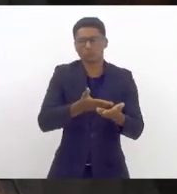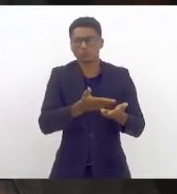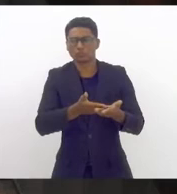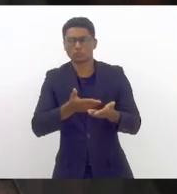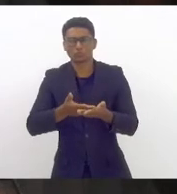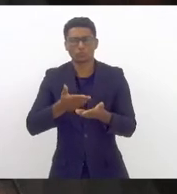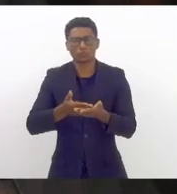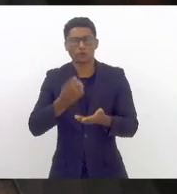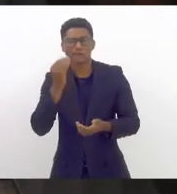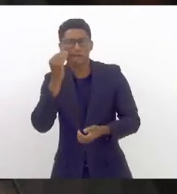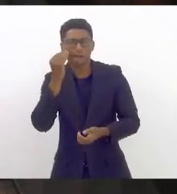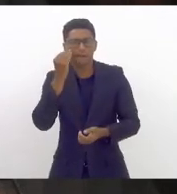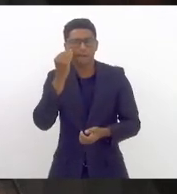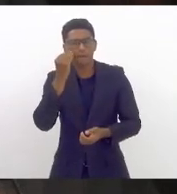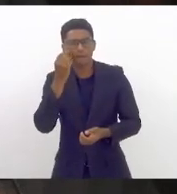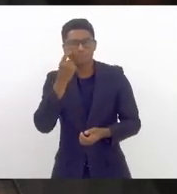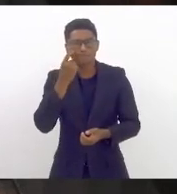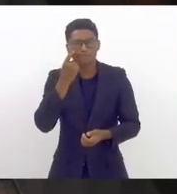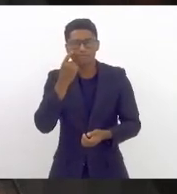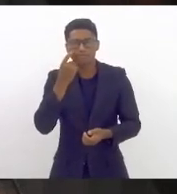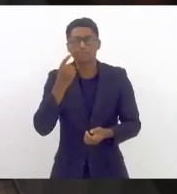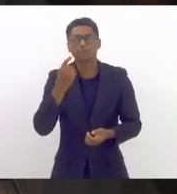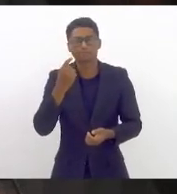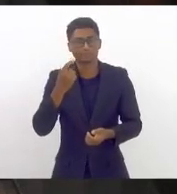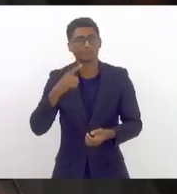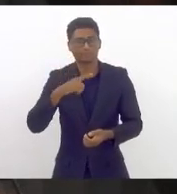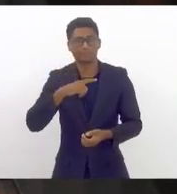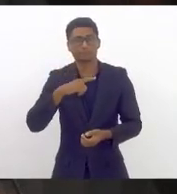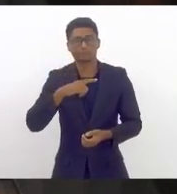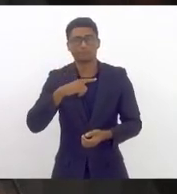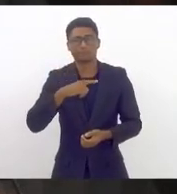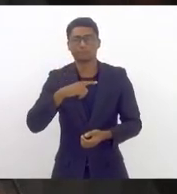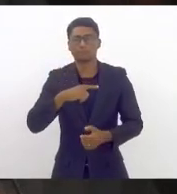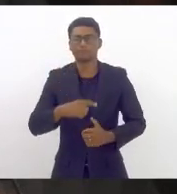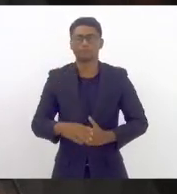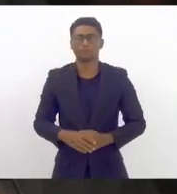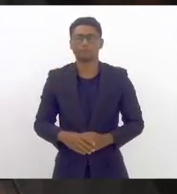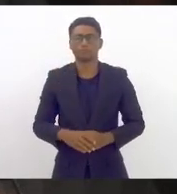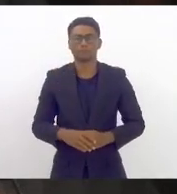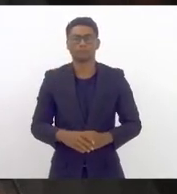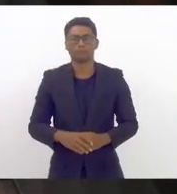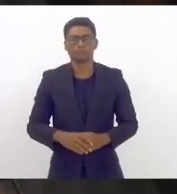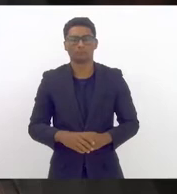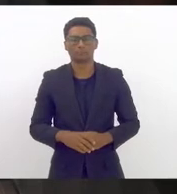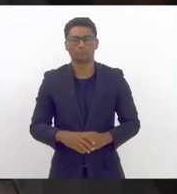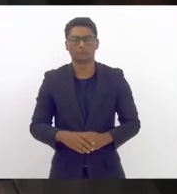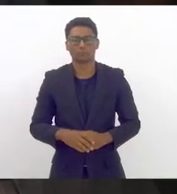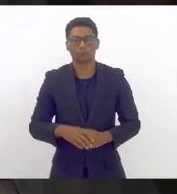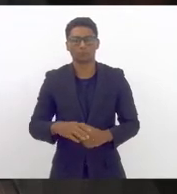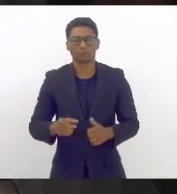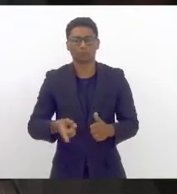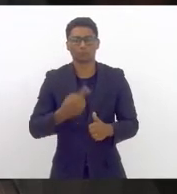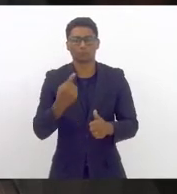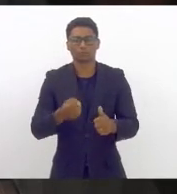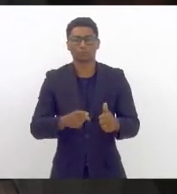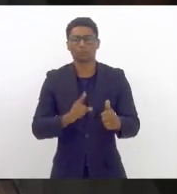que foram produzidos como síntese primeiro